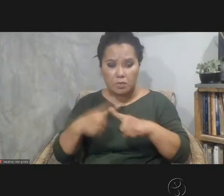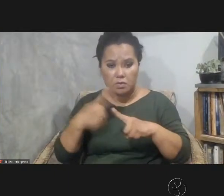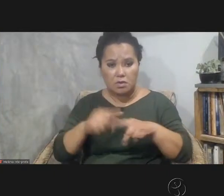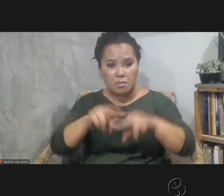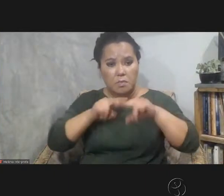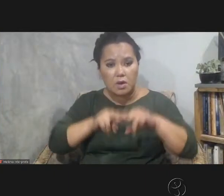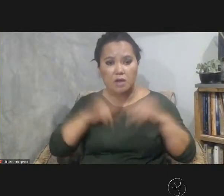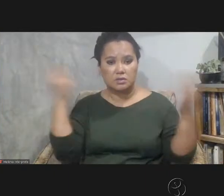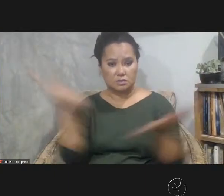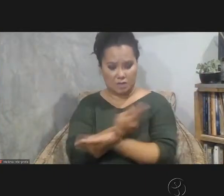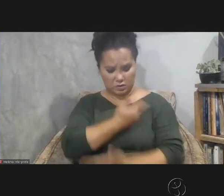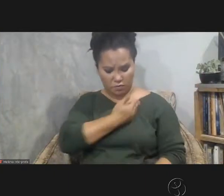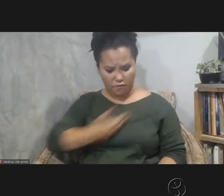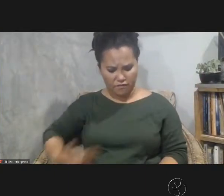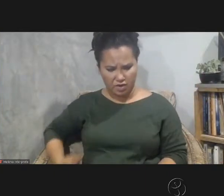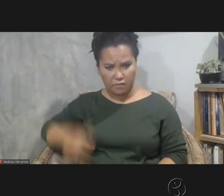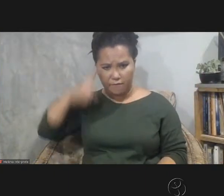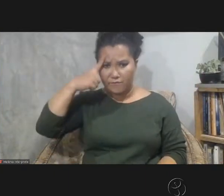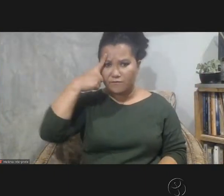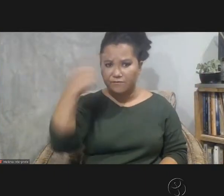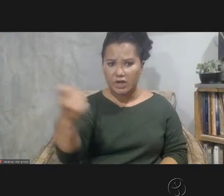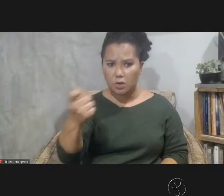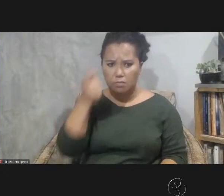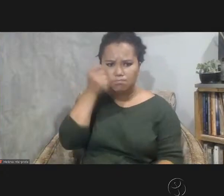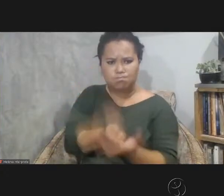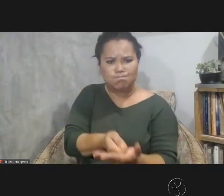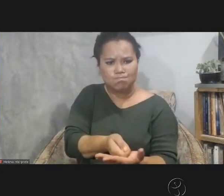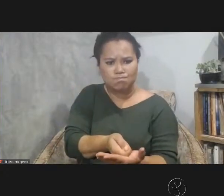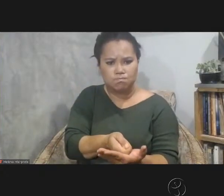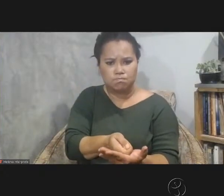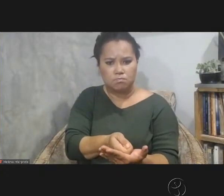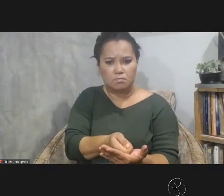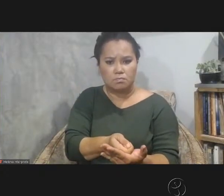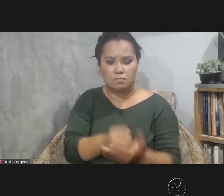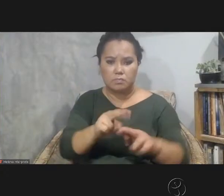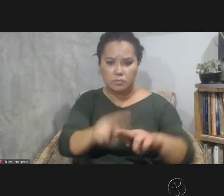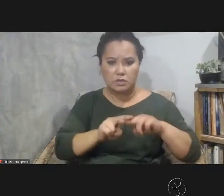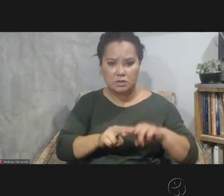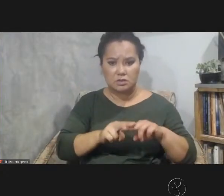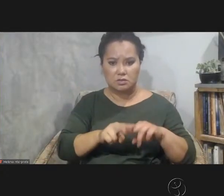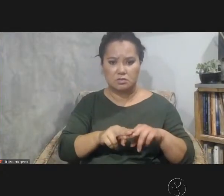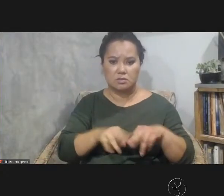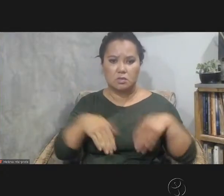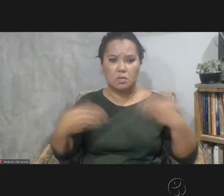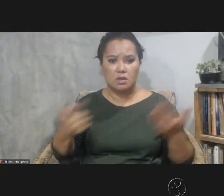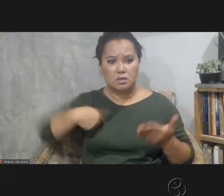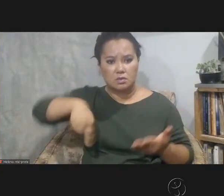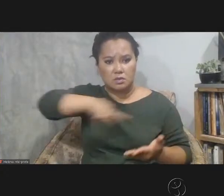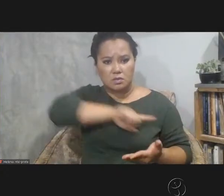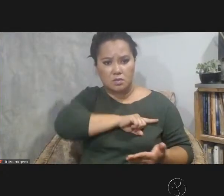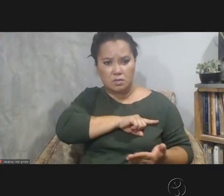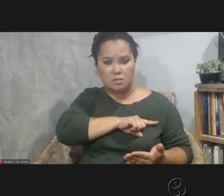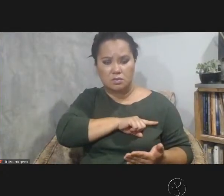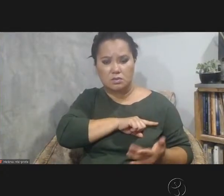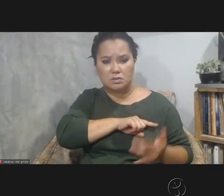Ter isso em mente quando nos movemos para uma